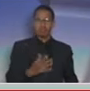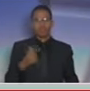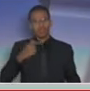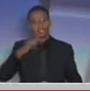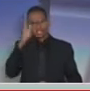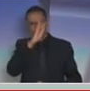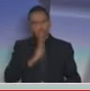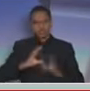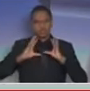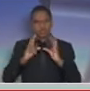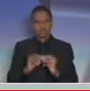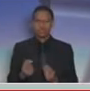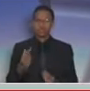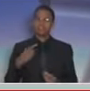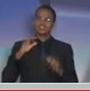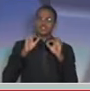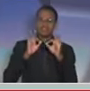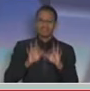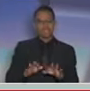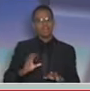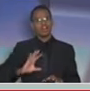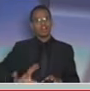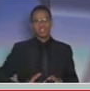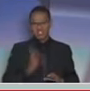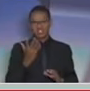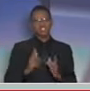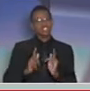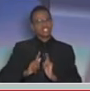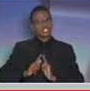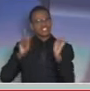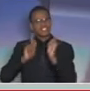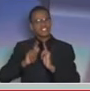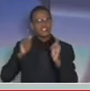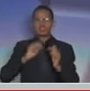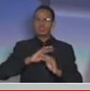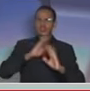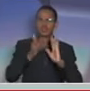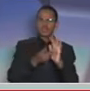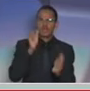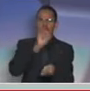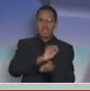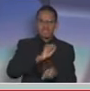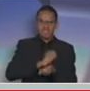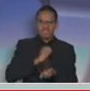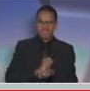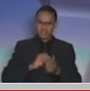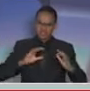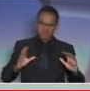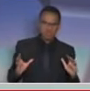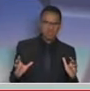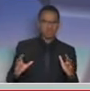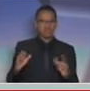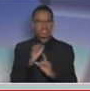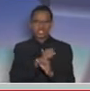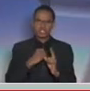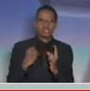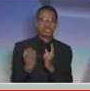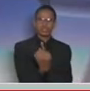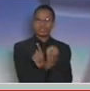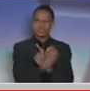todo o Brasil. Houve, de fato, uma greve, uma grande paralisação, uma grande mobilização da